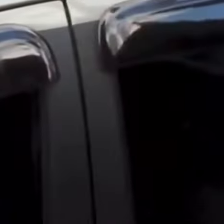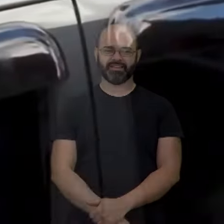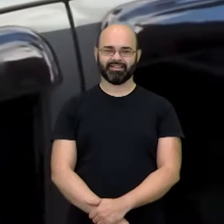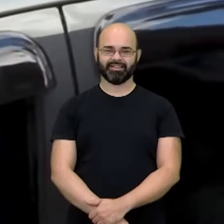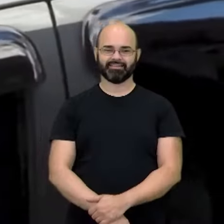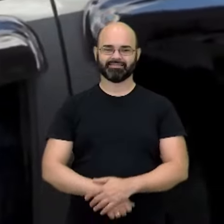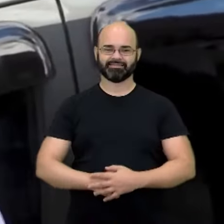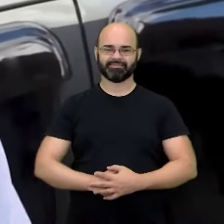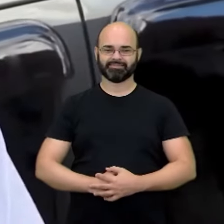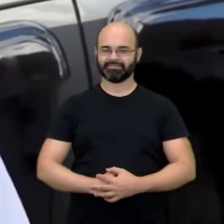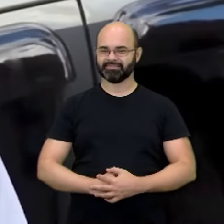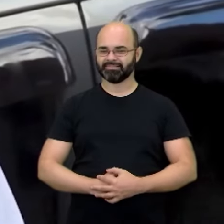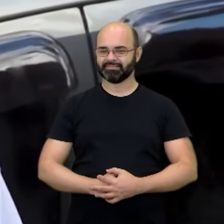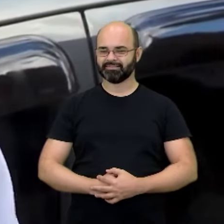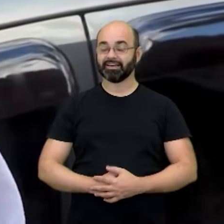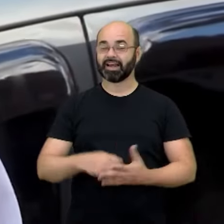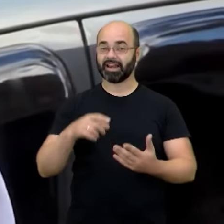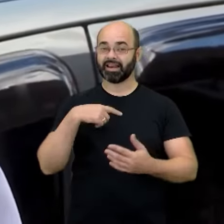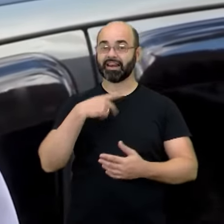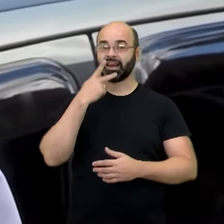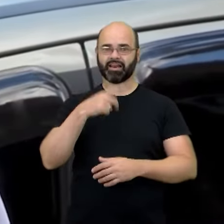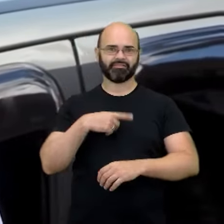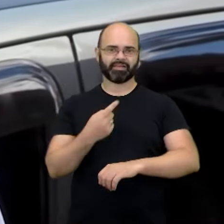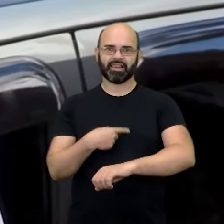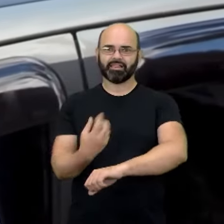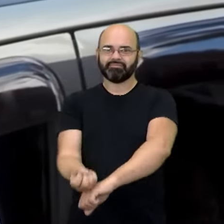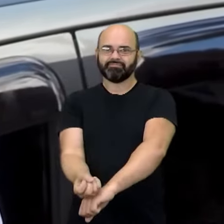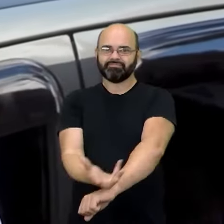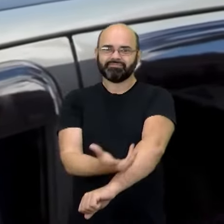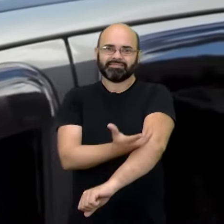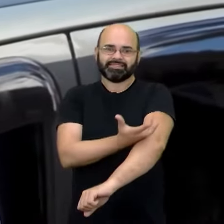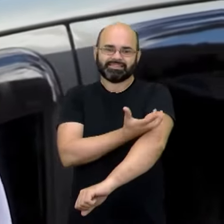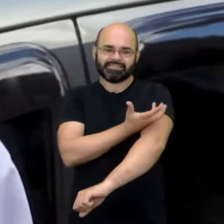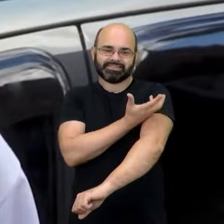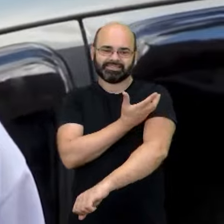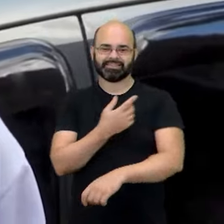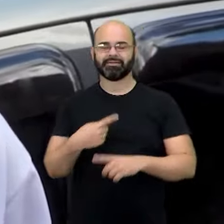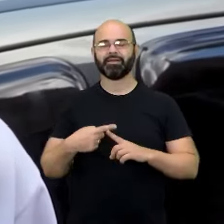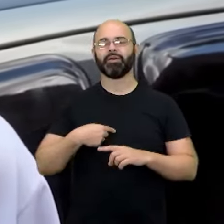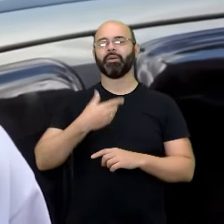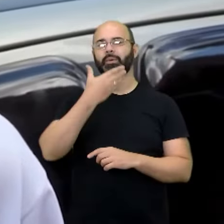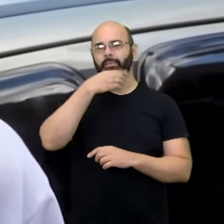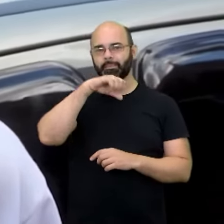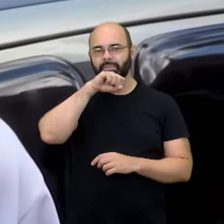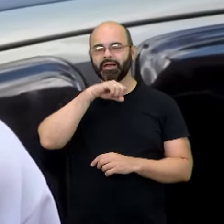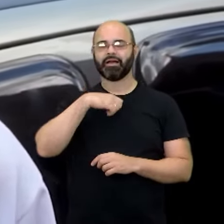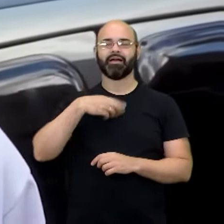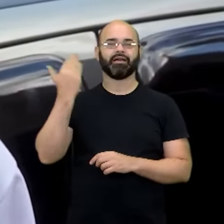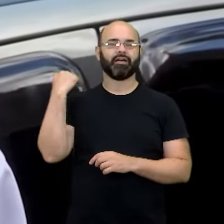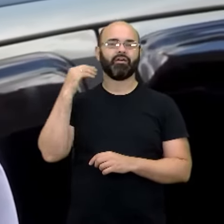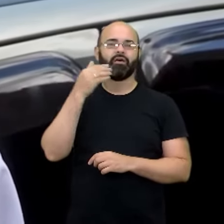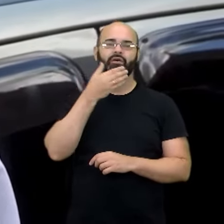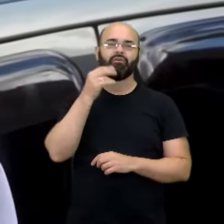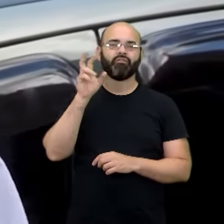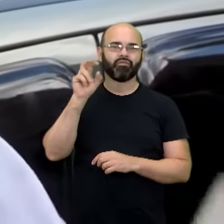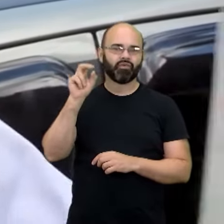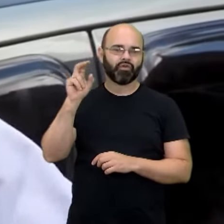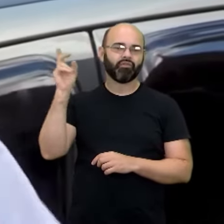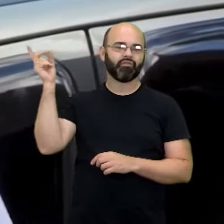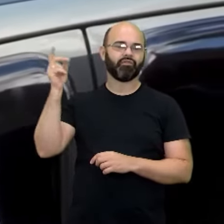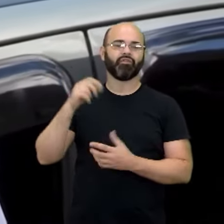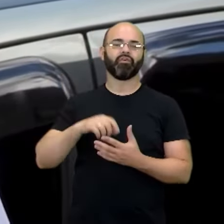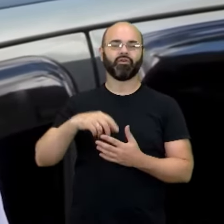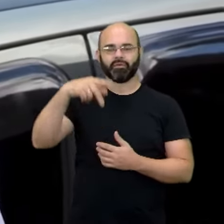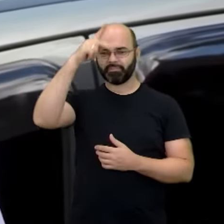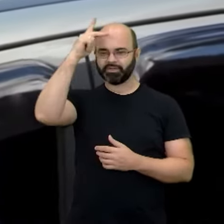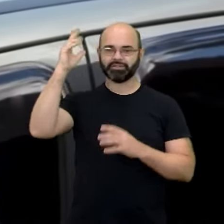Rapaz, Folia de Reis pra mim, quando eu falo, até me arrepia, é tudo que meu pai, meu avô, que é o pai dele, que é meu padrinho, todo